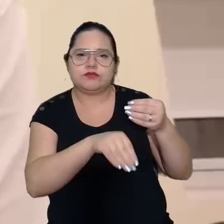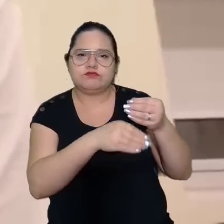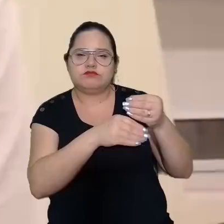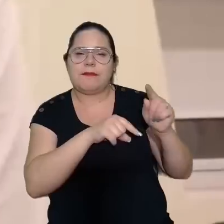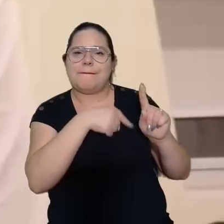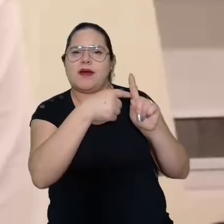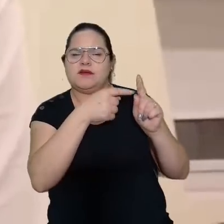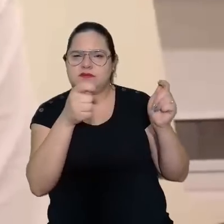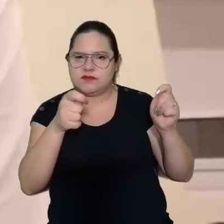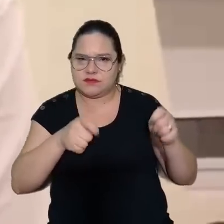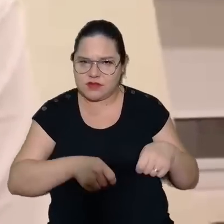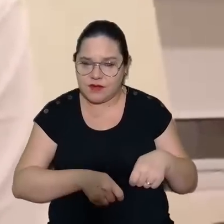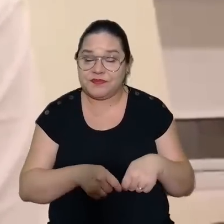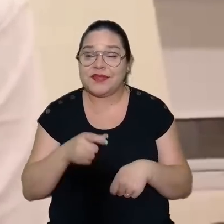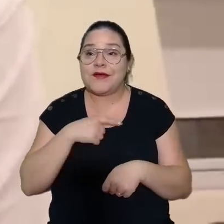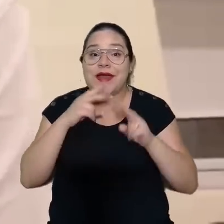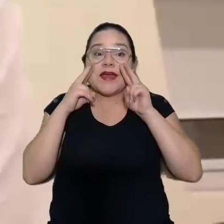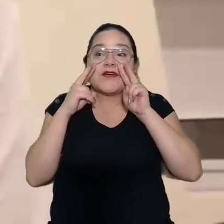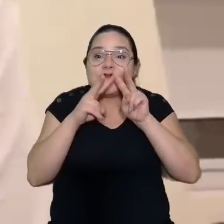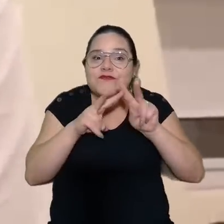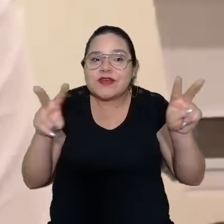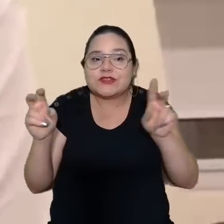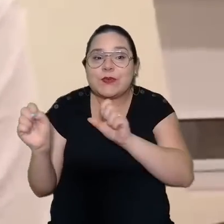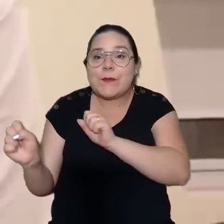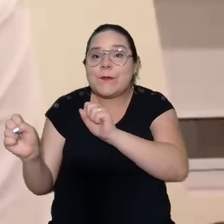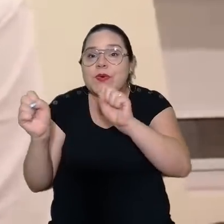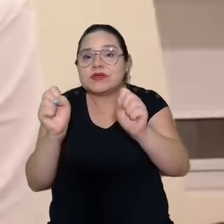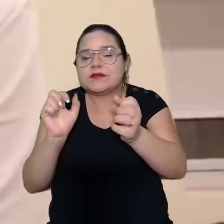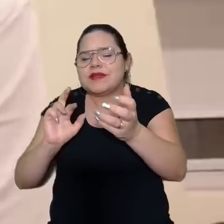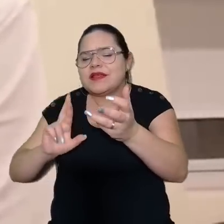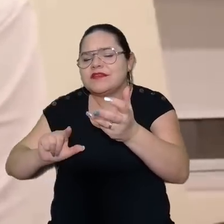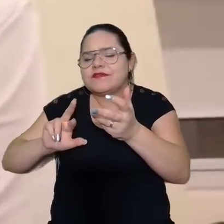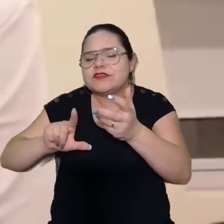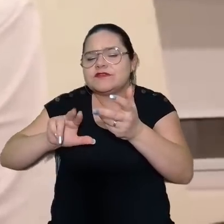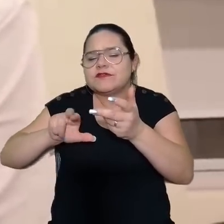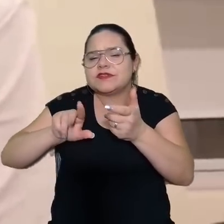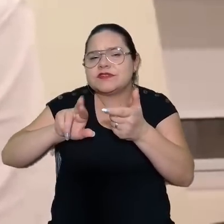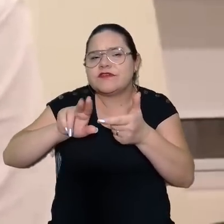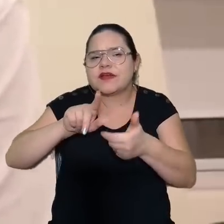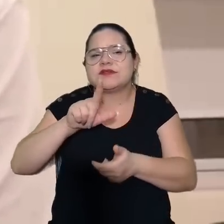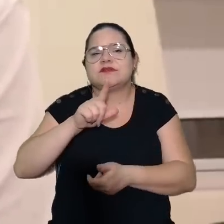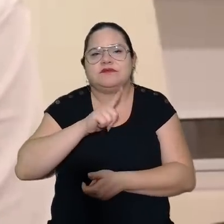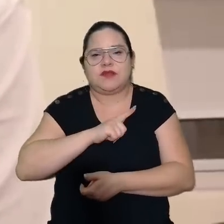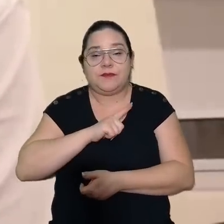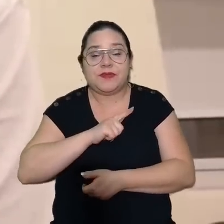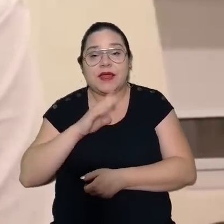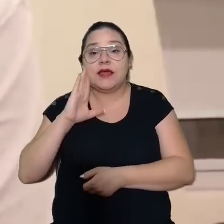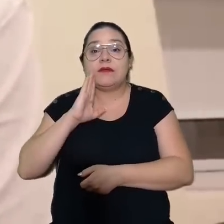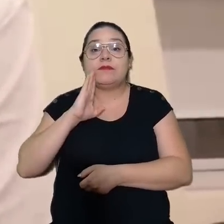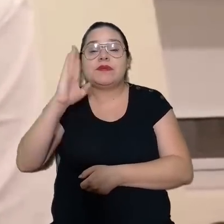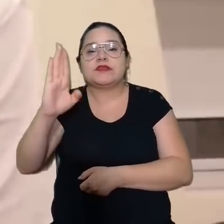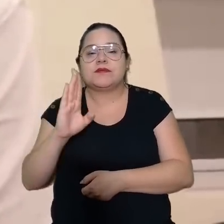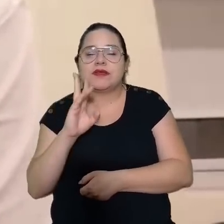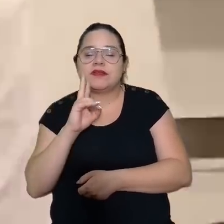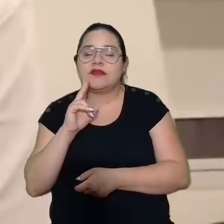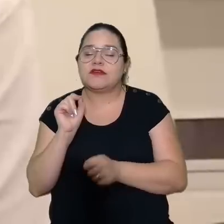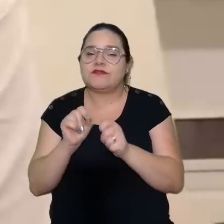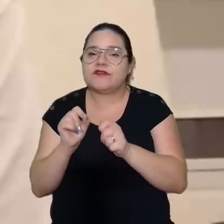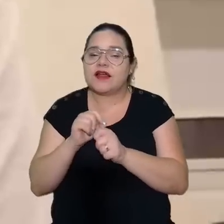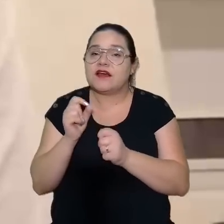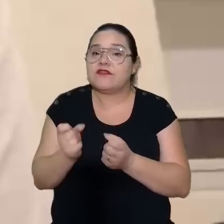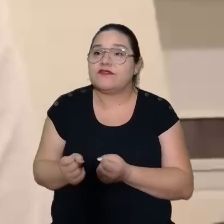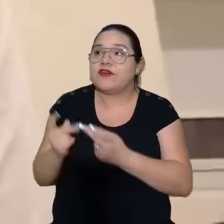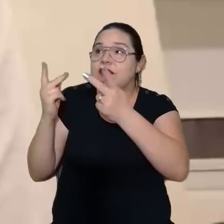aí uma grande possibilidade de diversificação, principalmente no que se refere às exportações, né? A